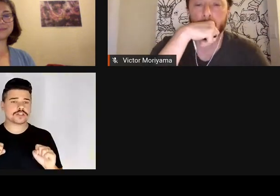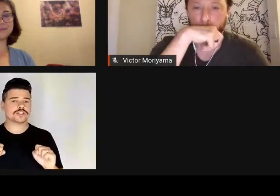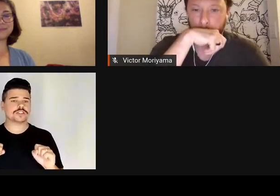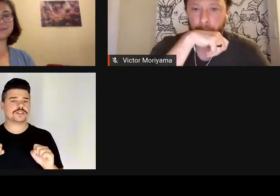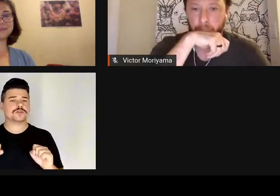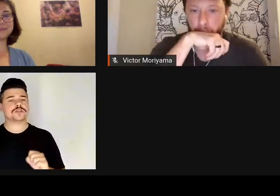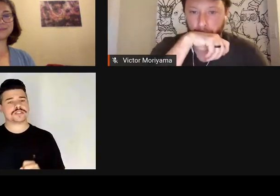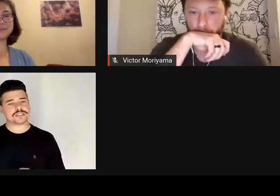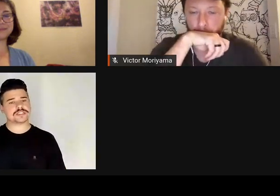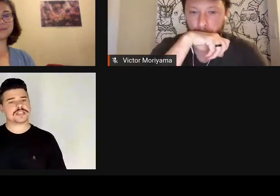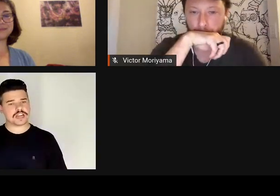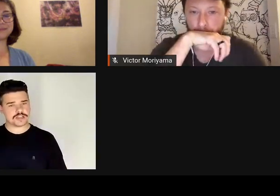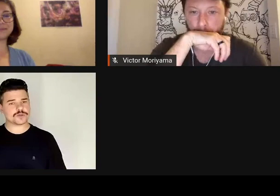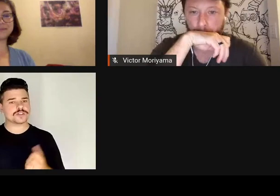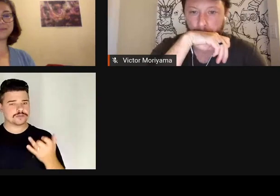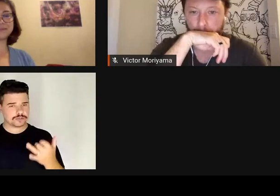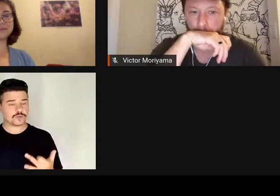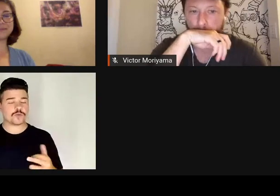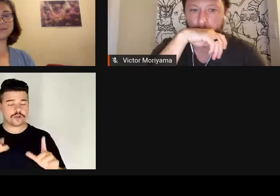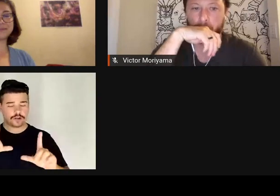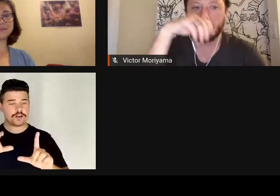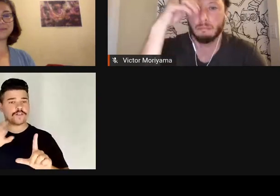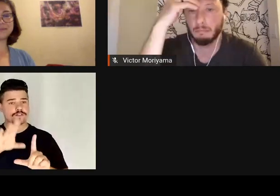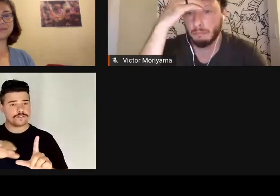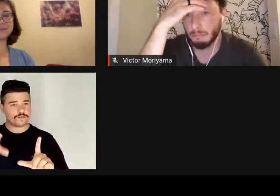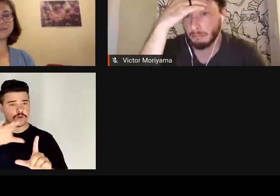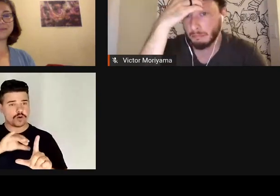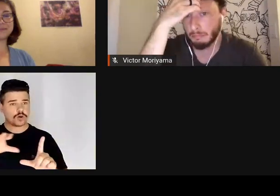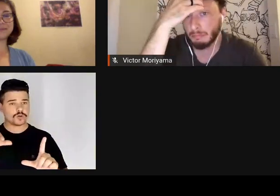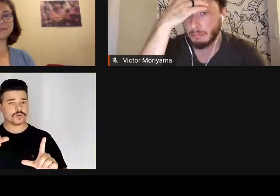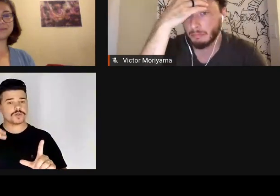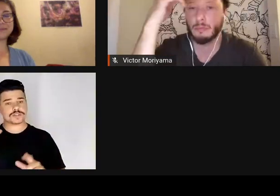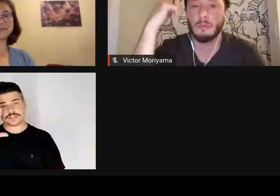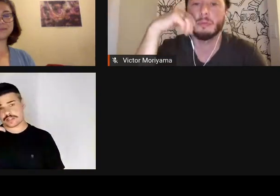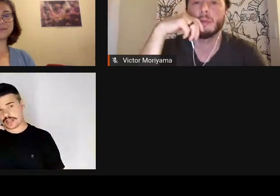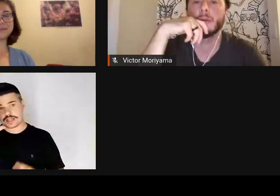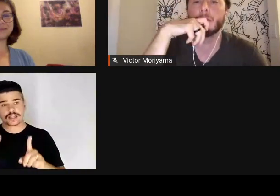tocou nisso na fotografia encenada e na fotografia,